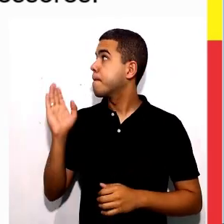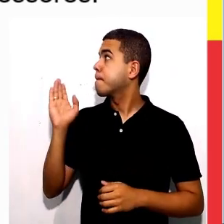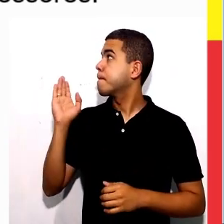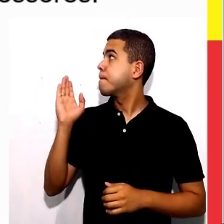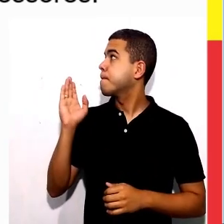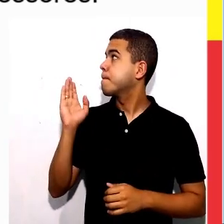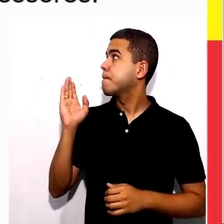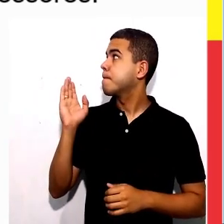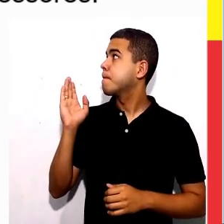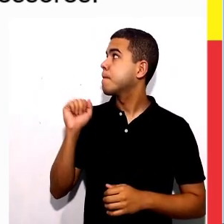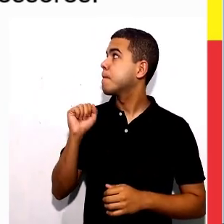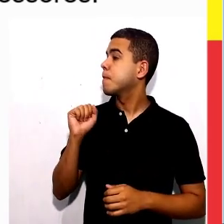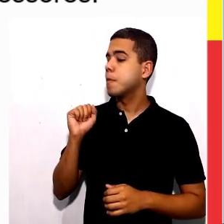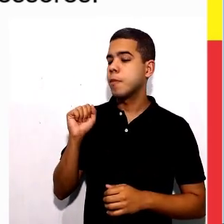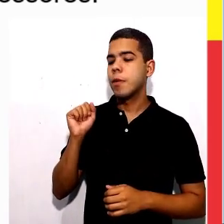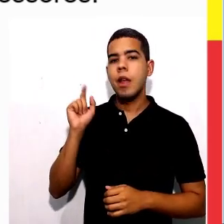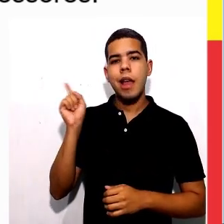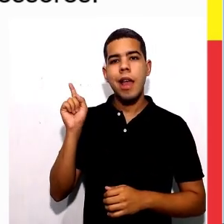esta